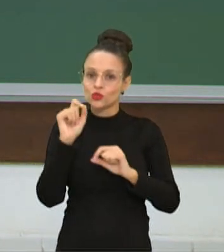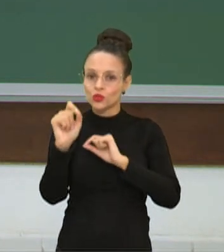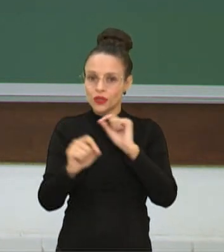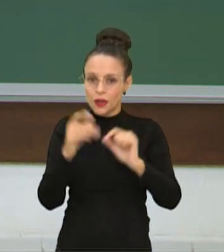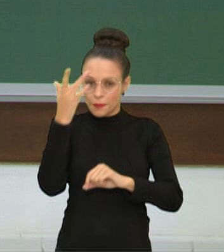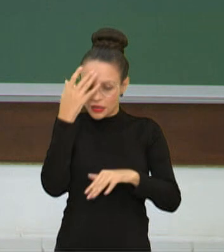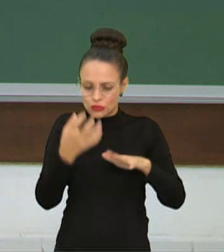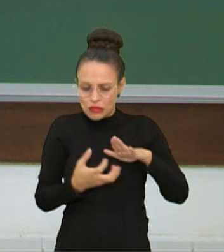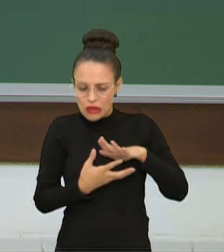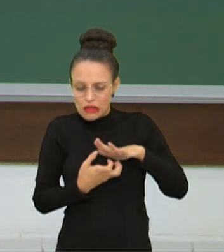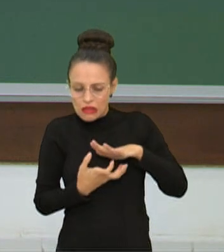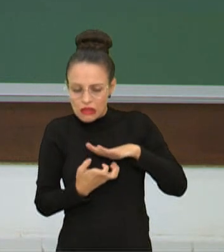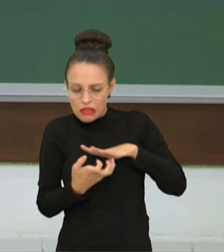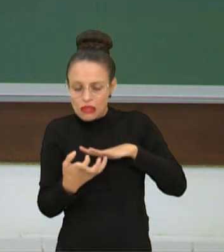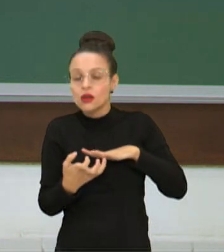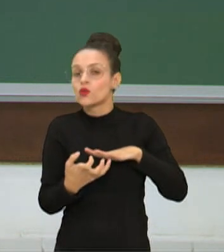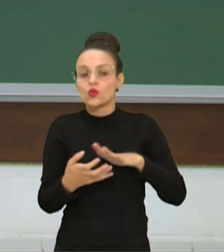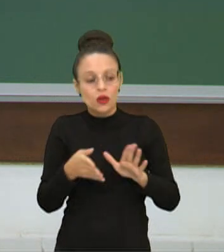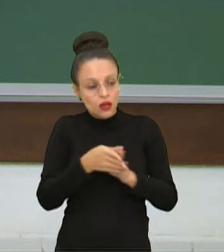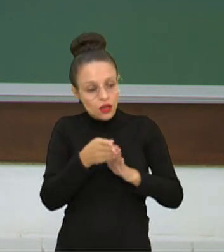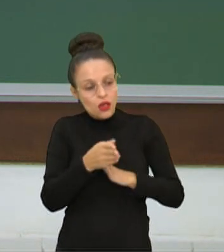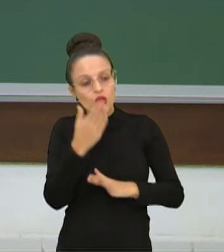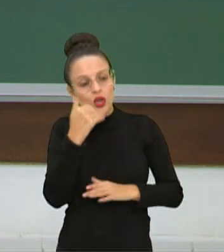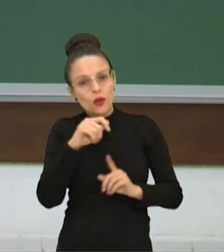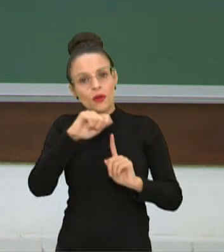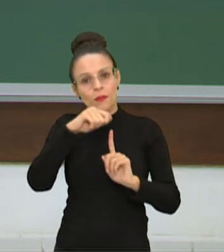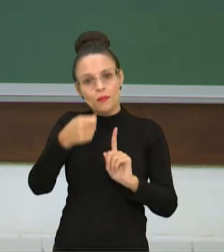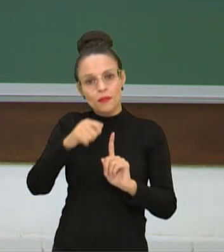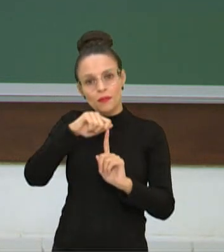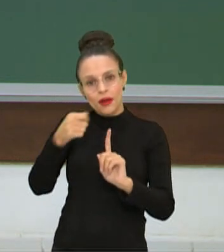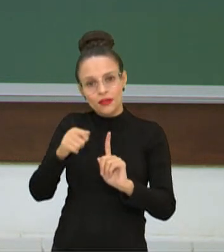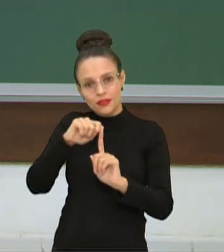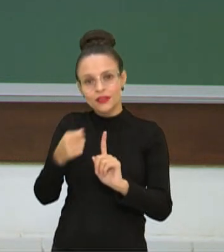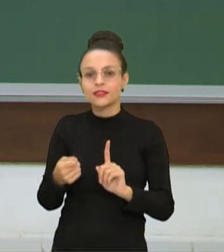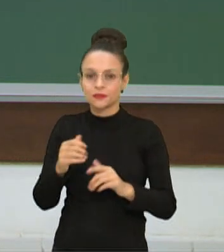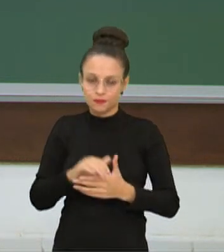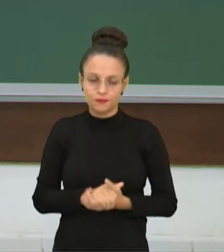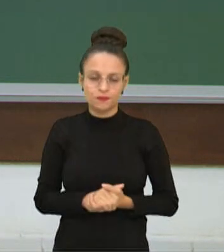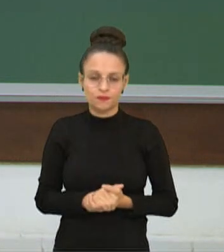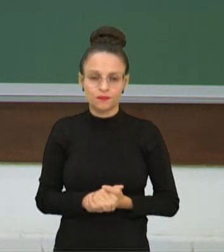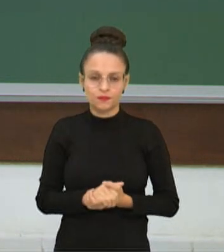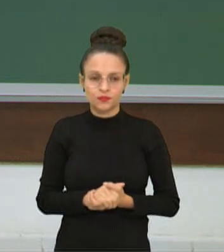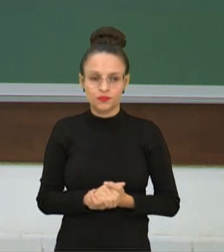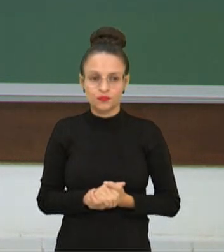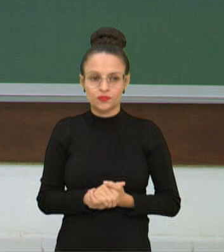pessoa tem cãibra, falam para ela, recomendo para ela comer banana, né? Porque tem bastante potássio, tá?